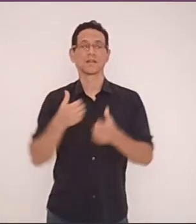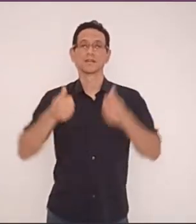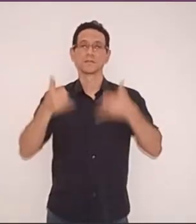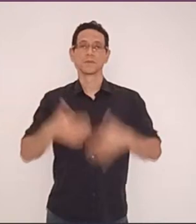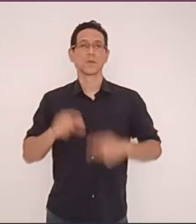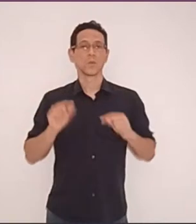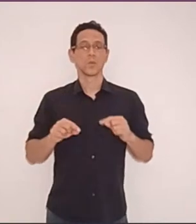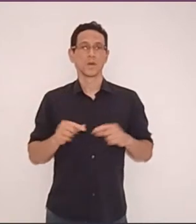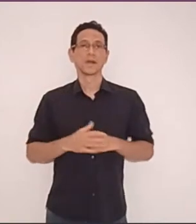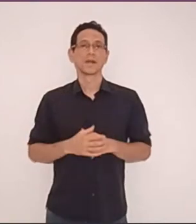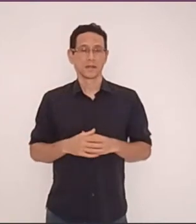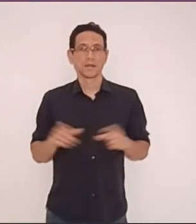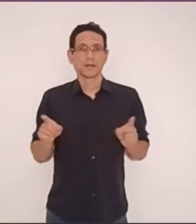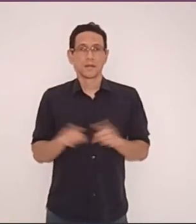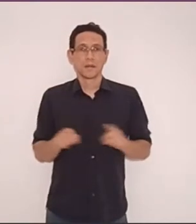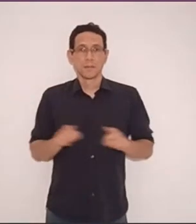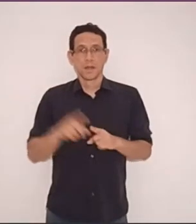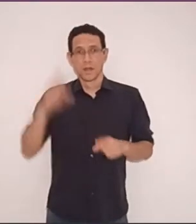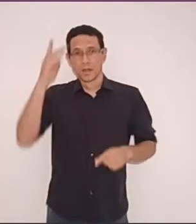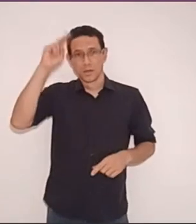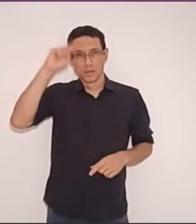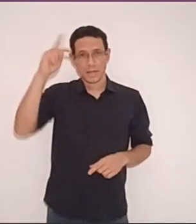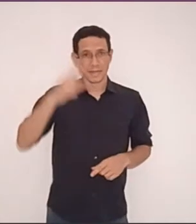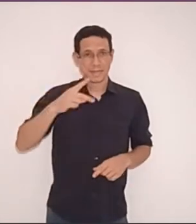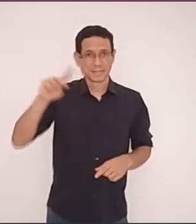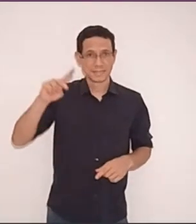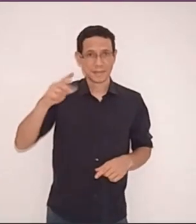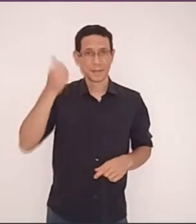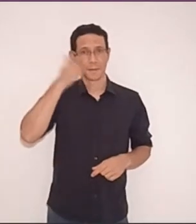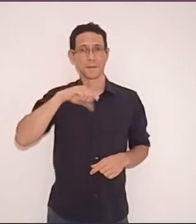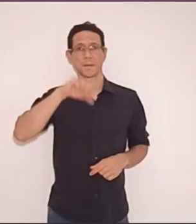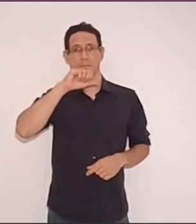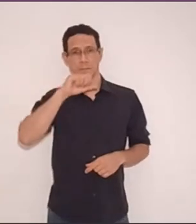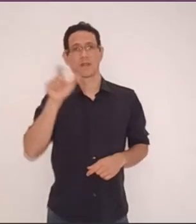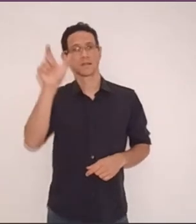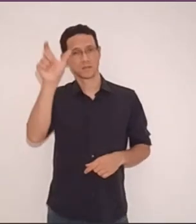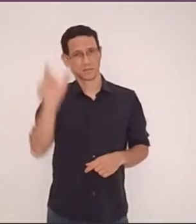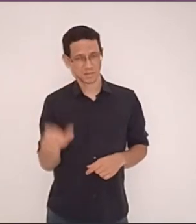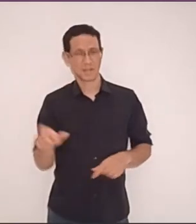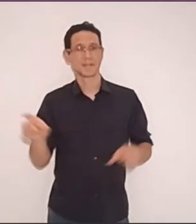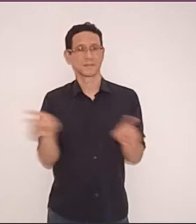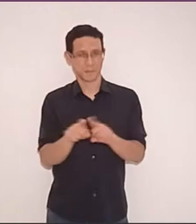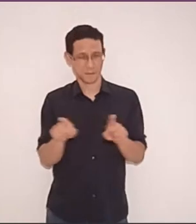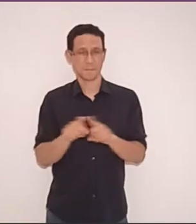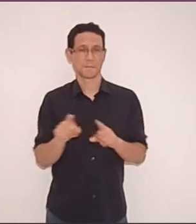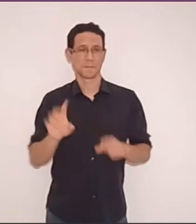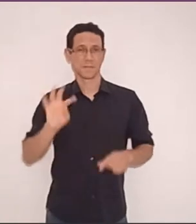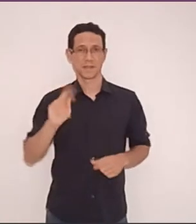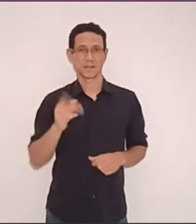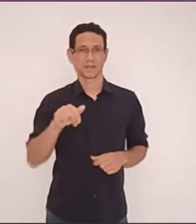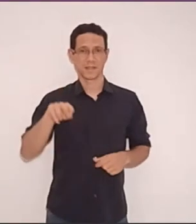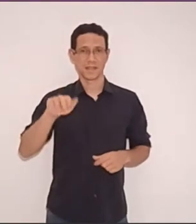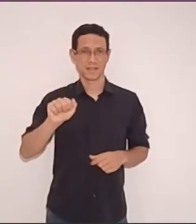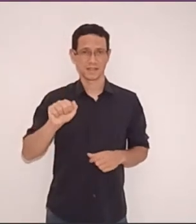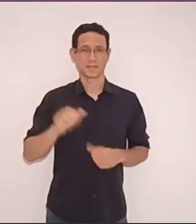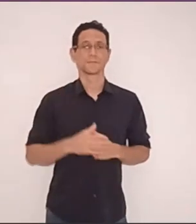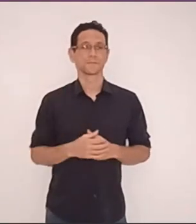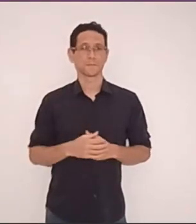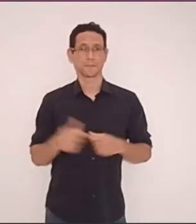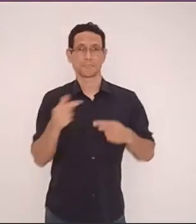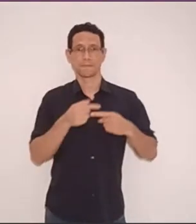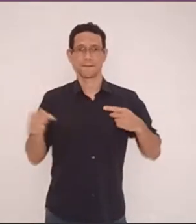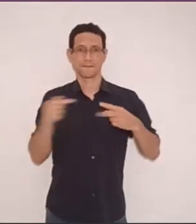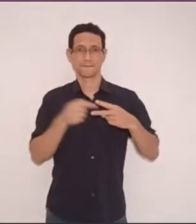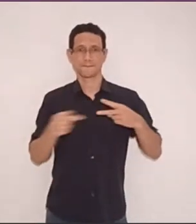não só apresentando o livro mas falando da história da mãe dela a história dela também esse ano eu duas